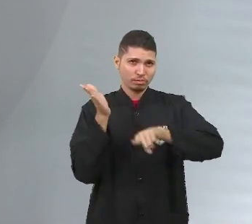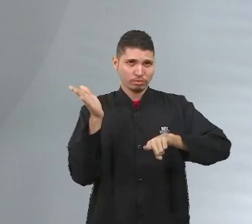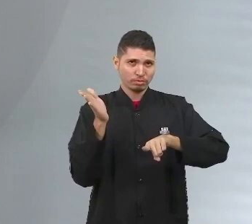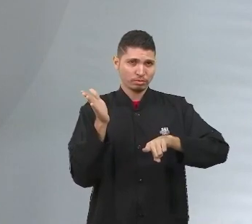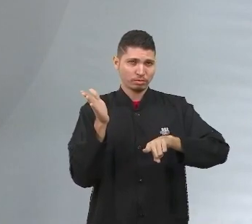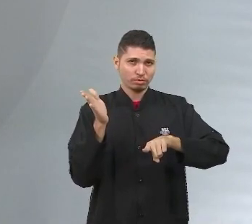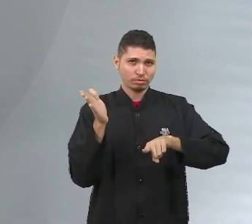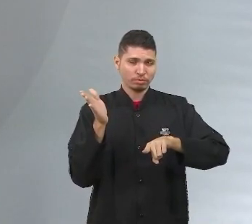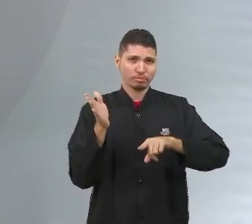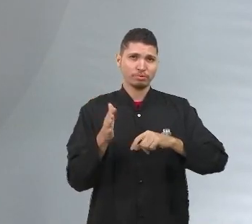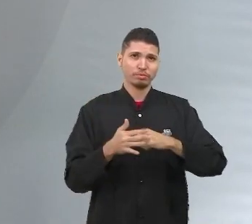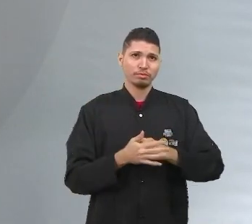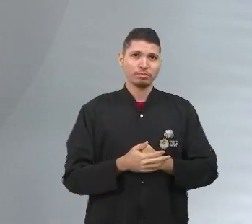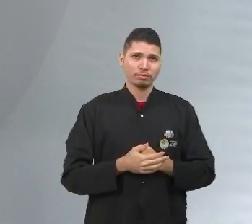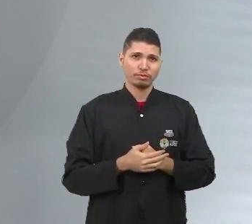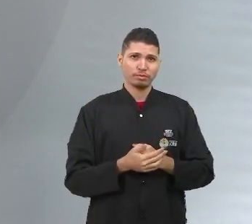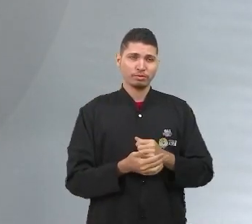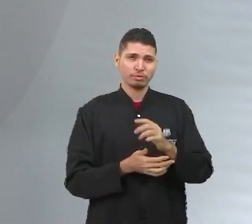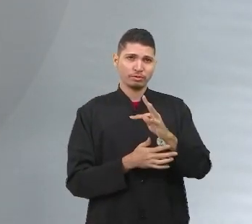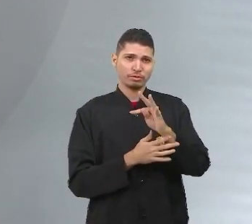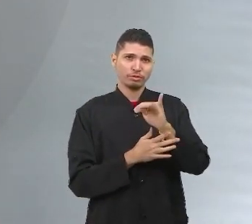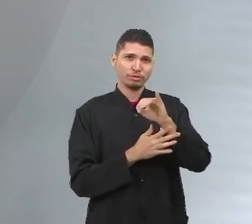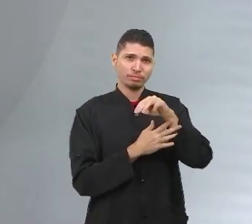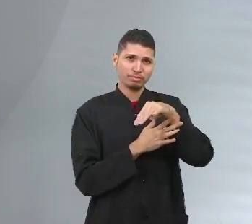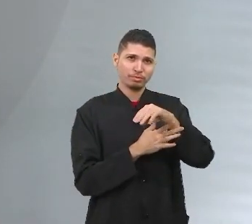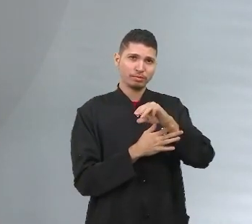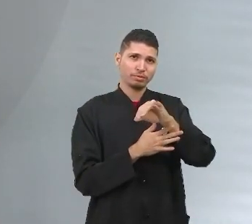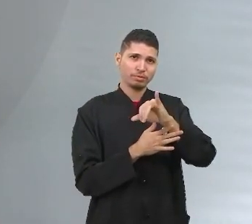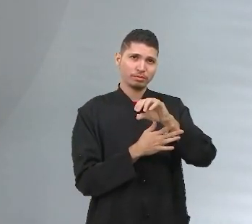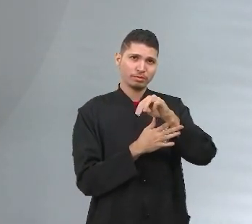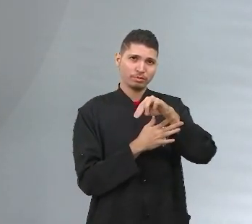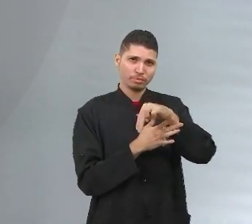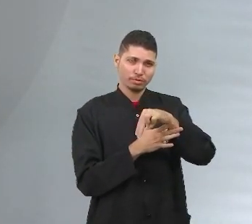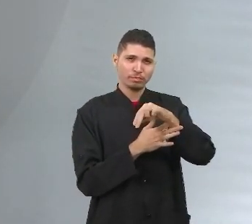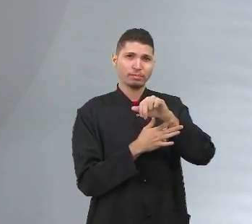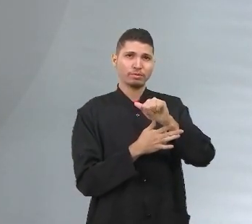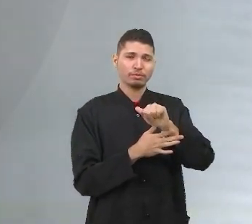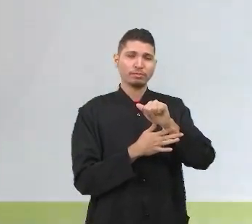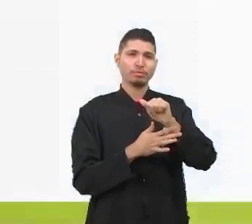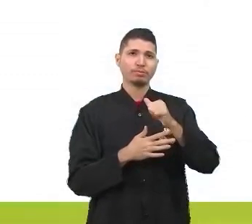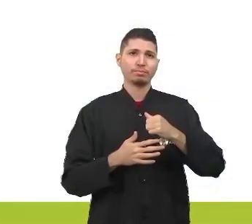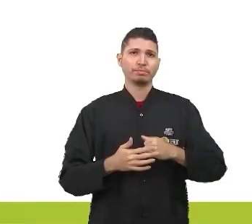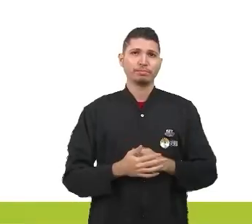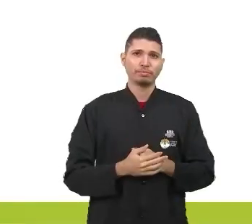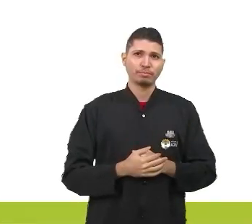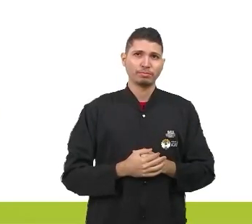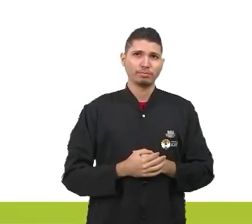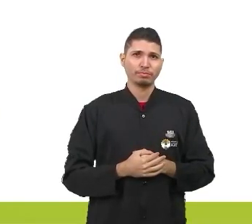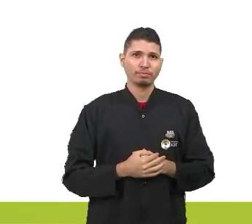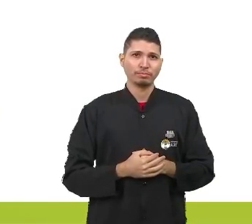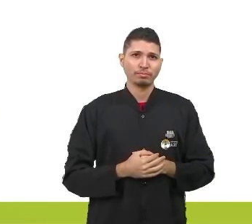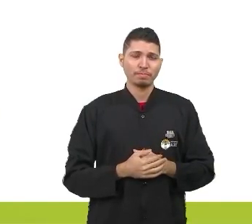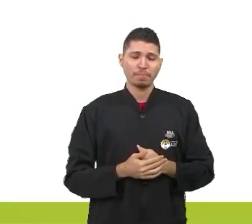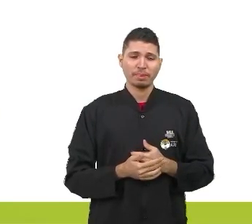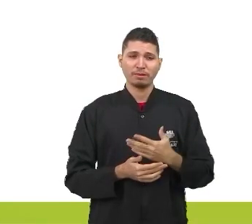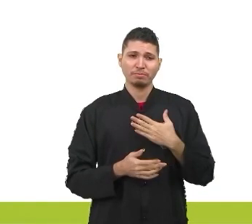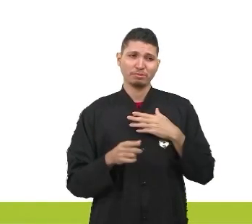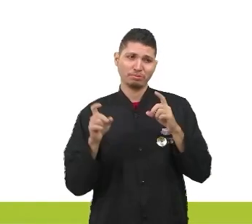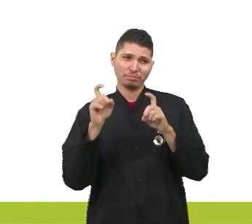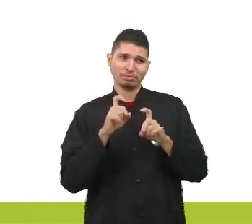era de timina. Ok? Então tá. É que meu computador não tem o T,